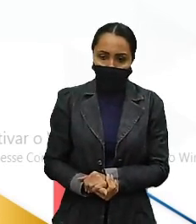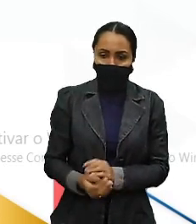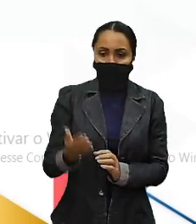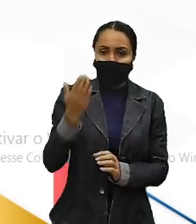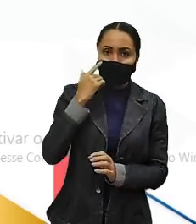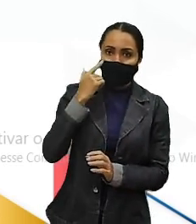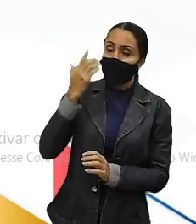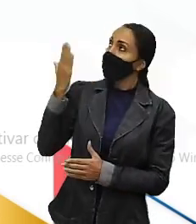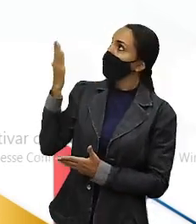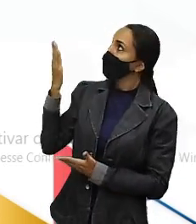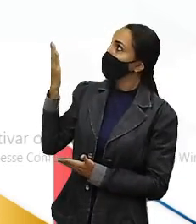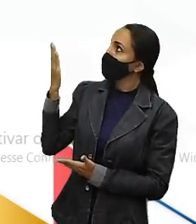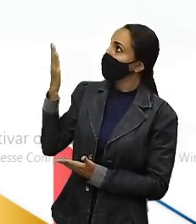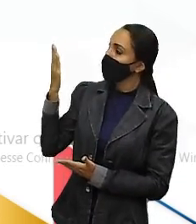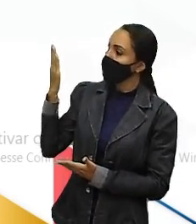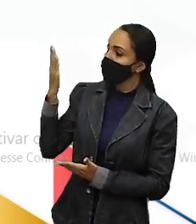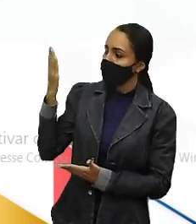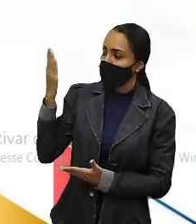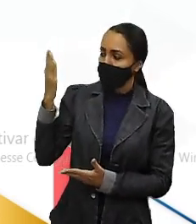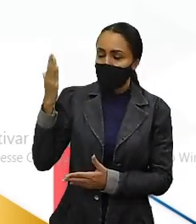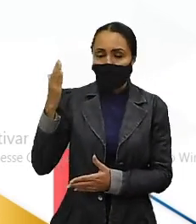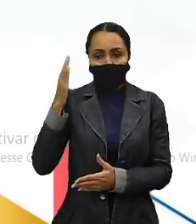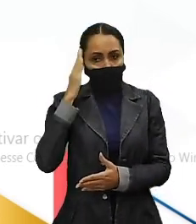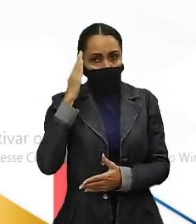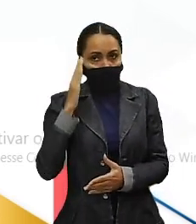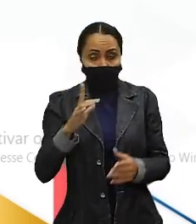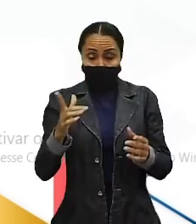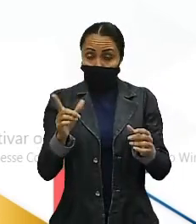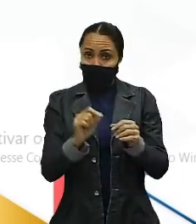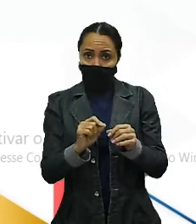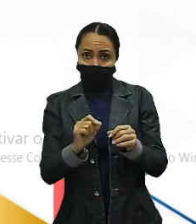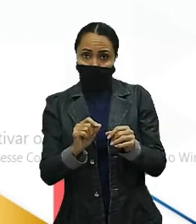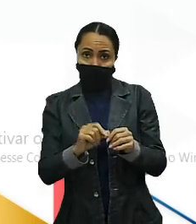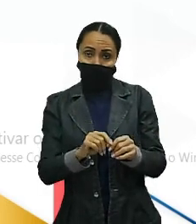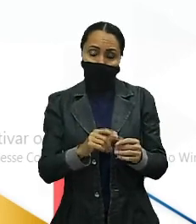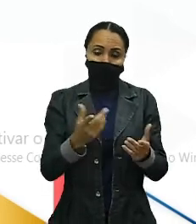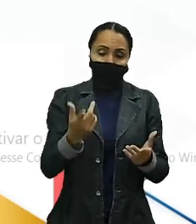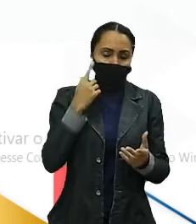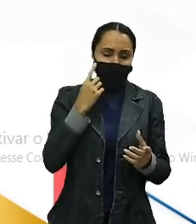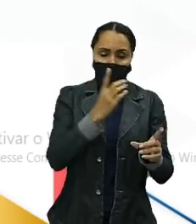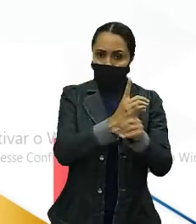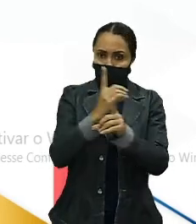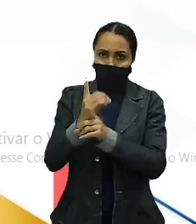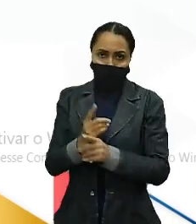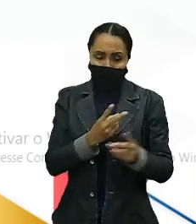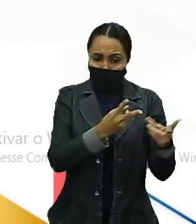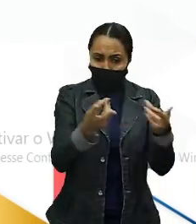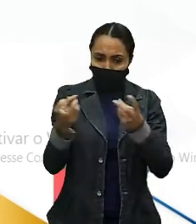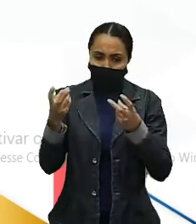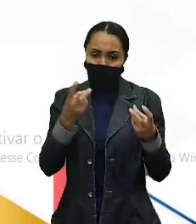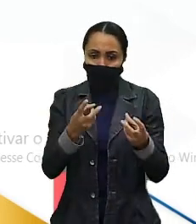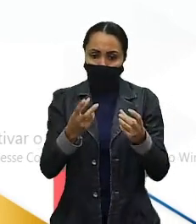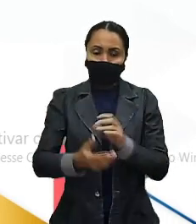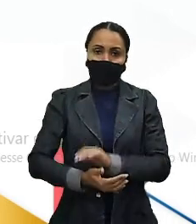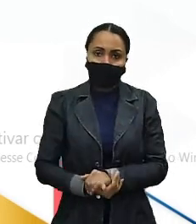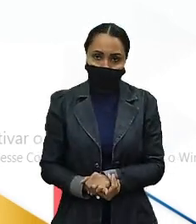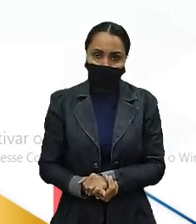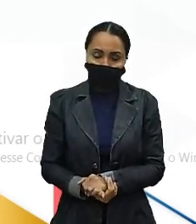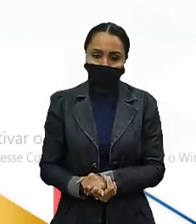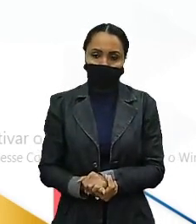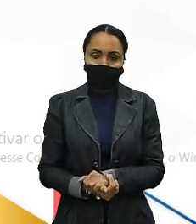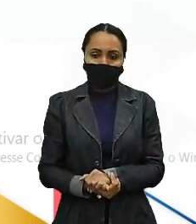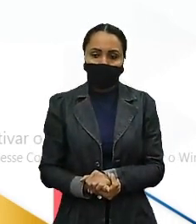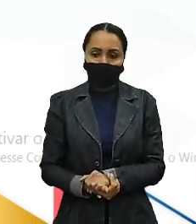tá vendo? Viu como tá claro? Só fazer a simetria para você identificar. Então, o sólido de revolução é a partir dessa figura